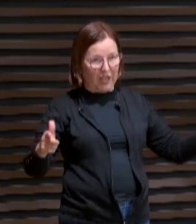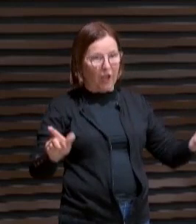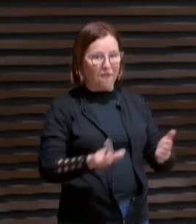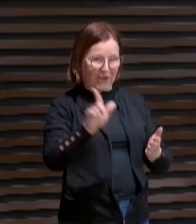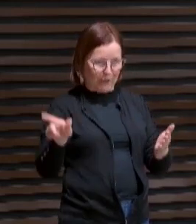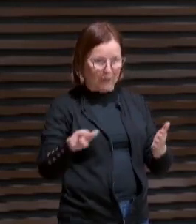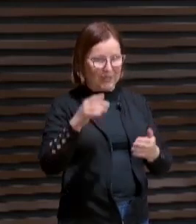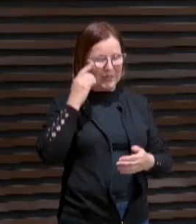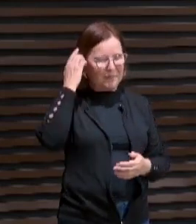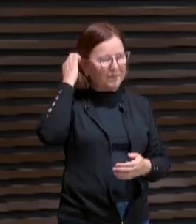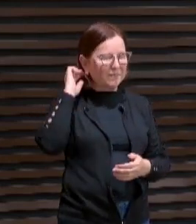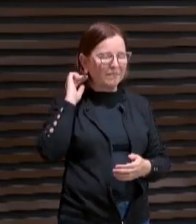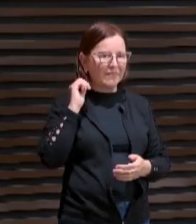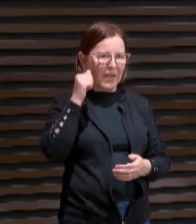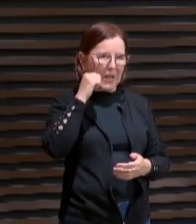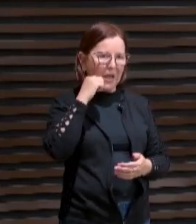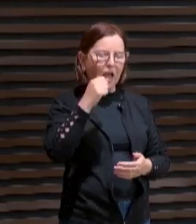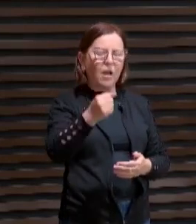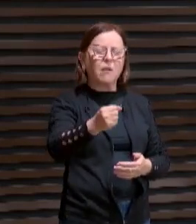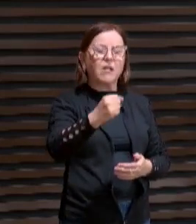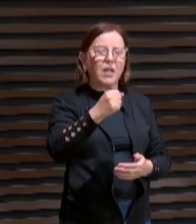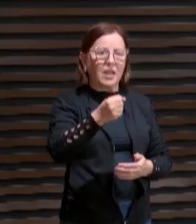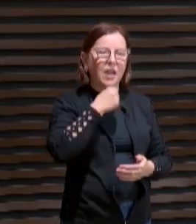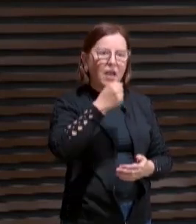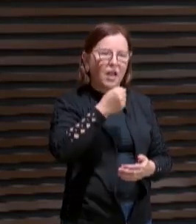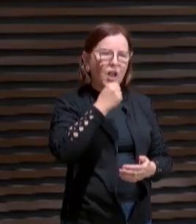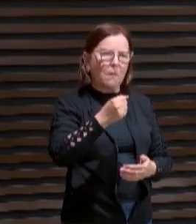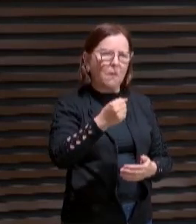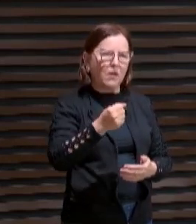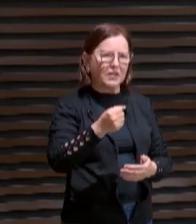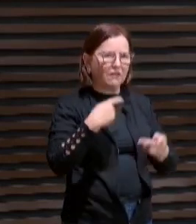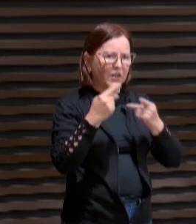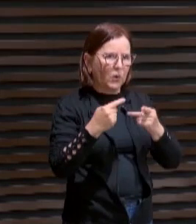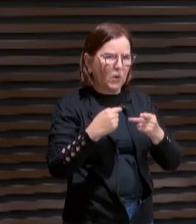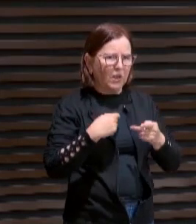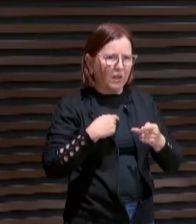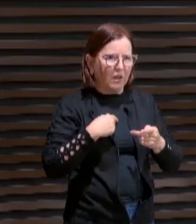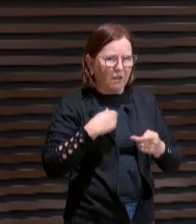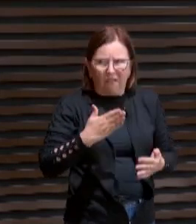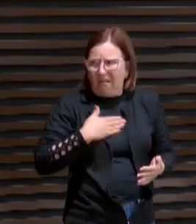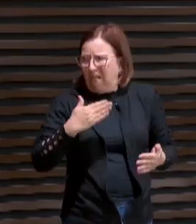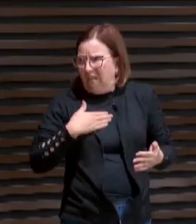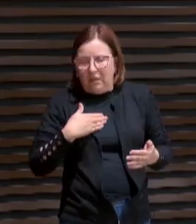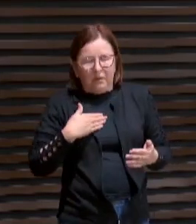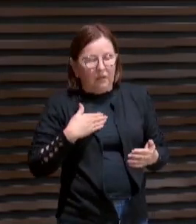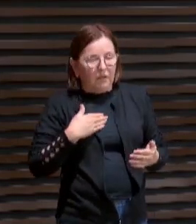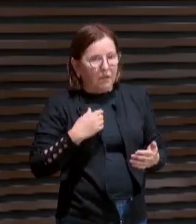repórter me falou assim, disse, eu estou chocada. Eu disse, foi mais.